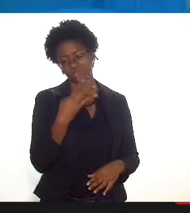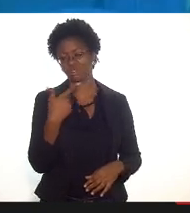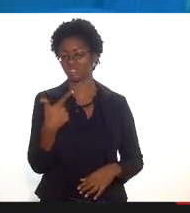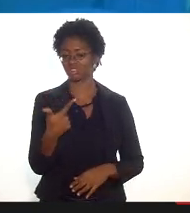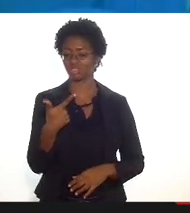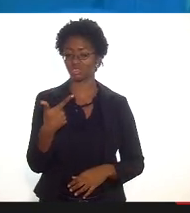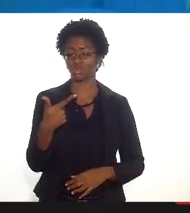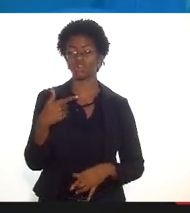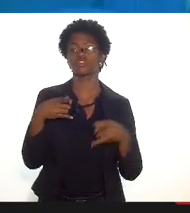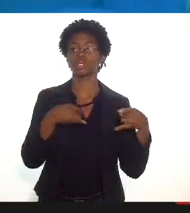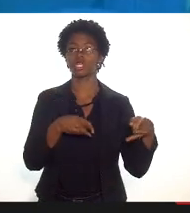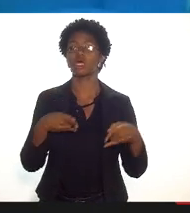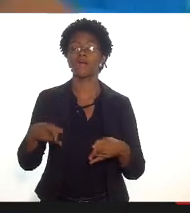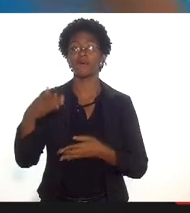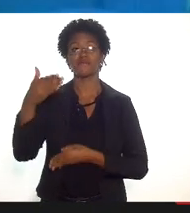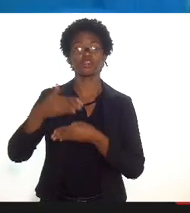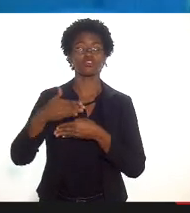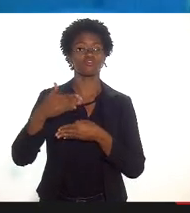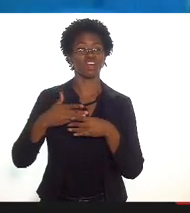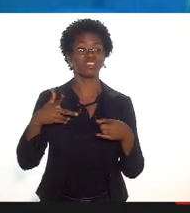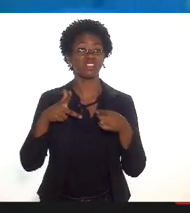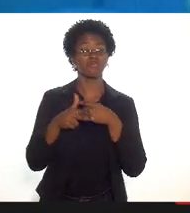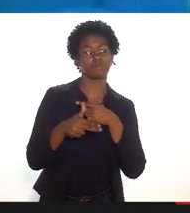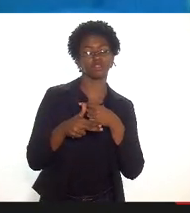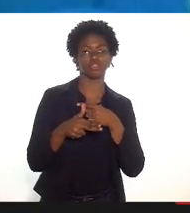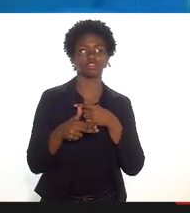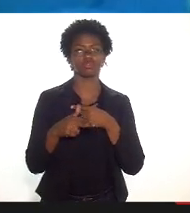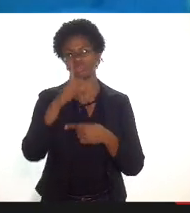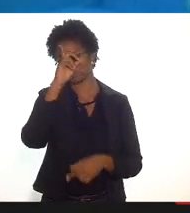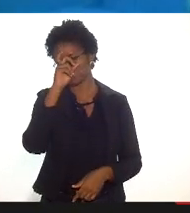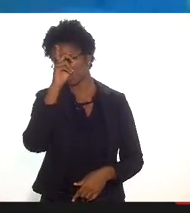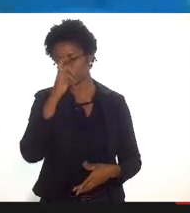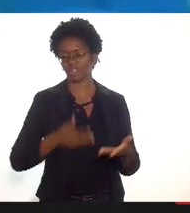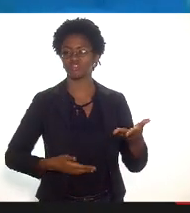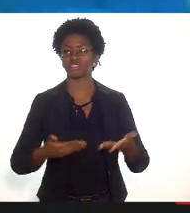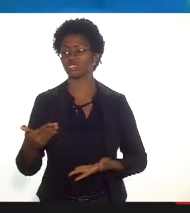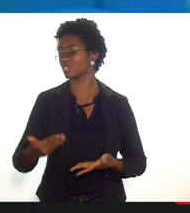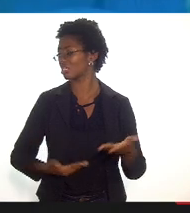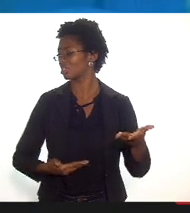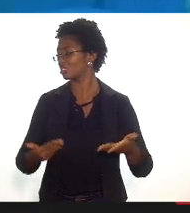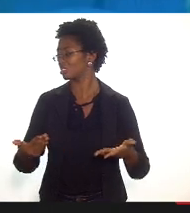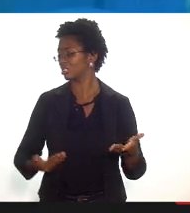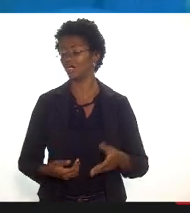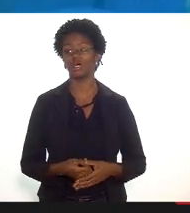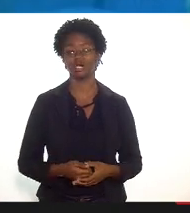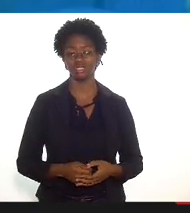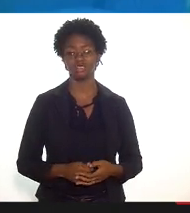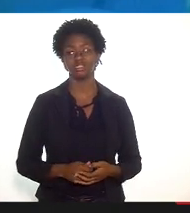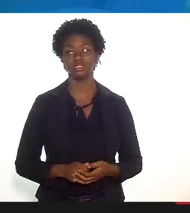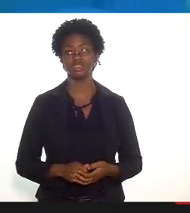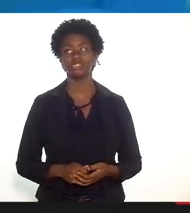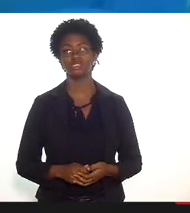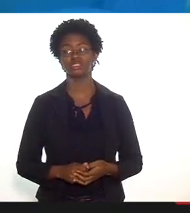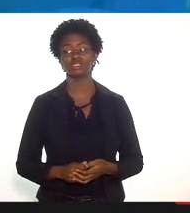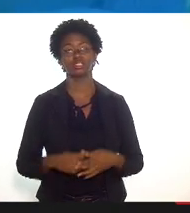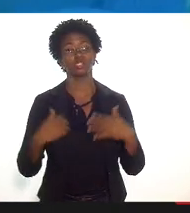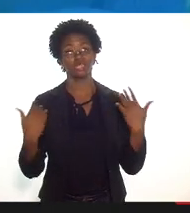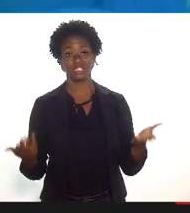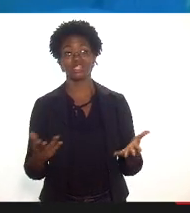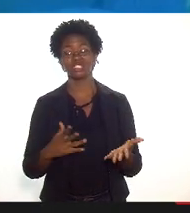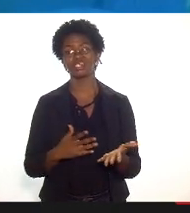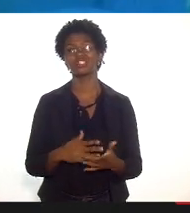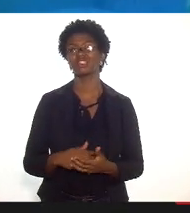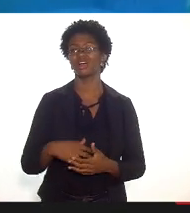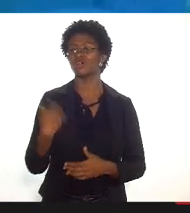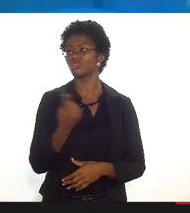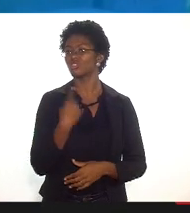142 leitos fechados, impedidos, no Hospital dos Servidores, e tinha gente com Covid. Ou seja, nós estamos numa situação em que